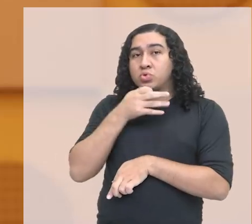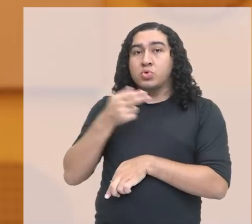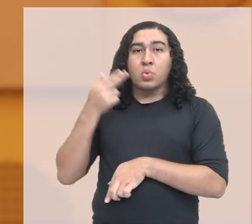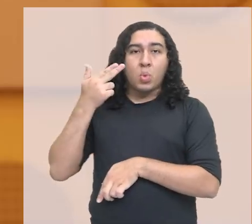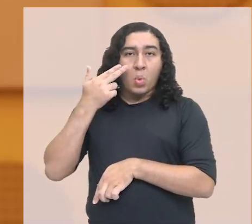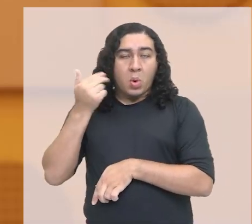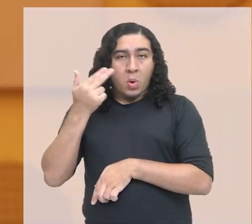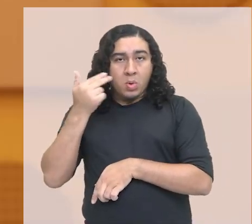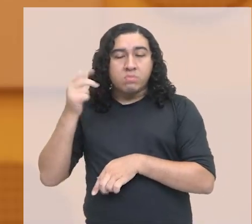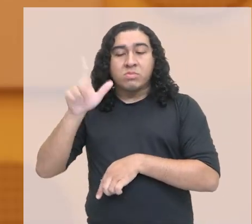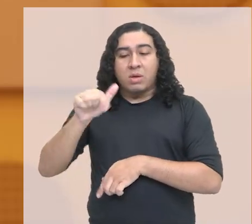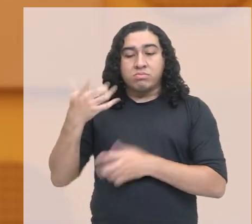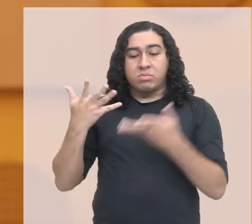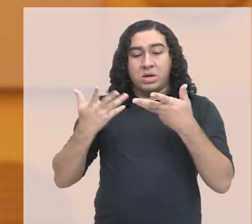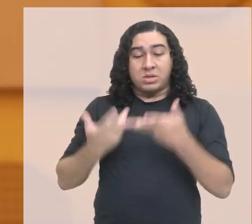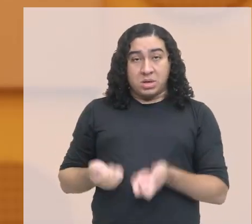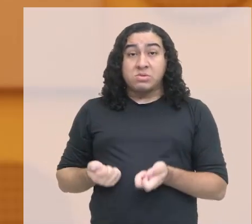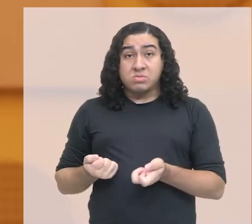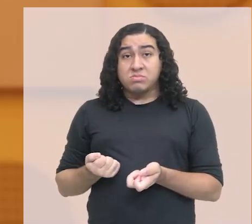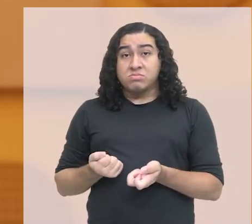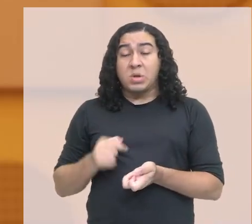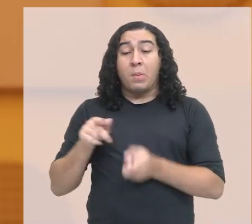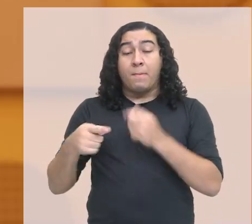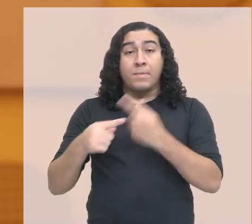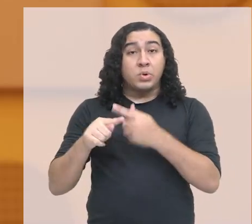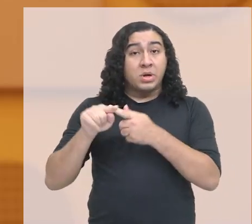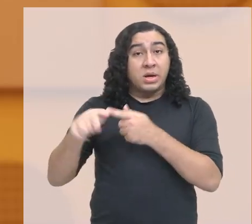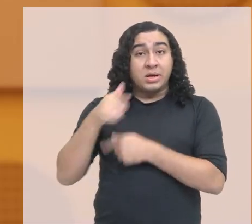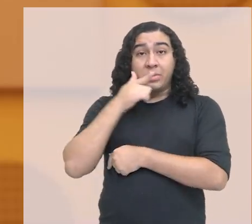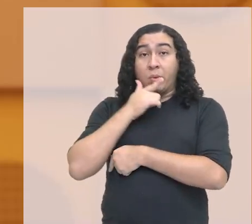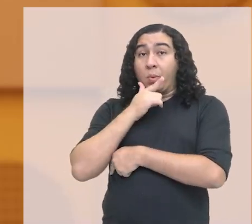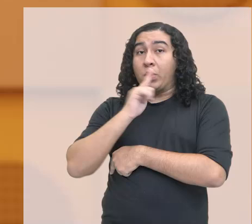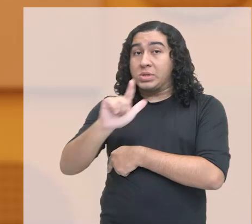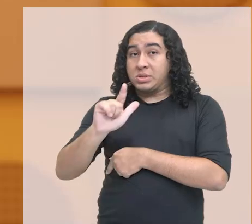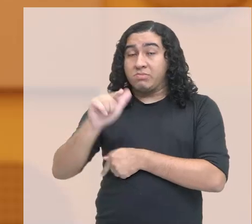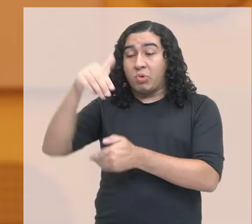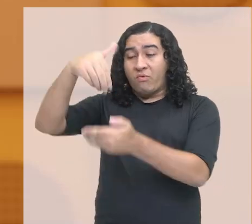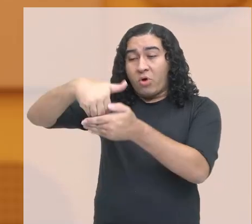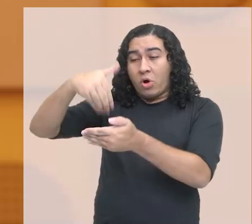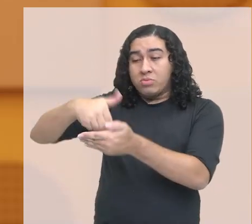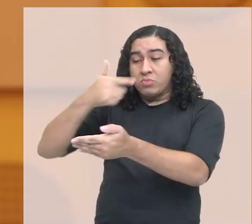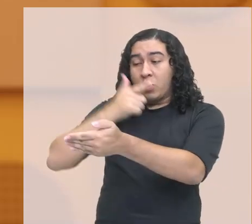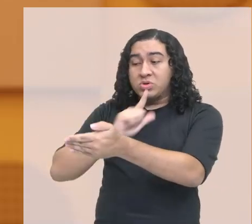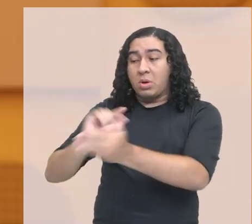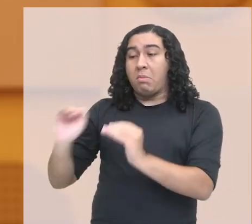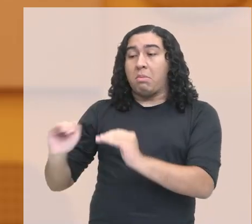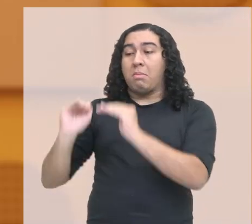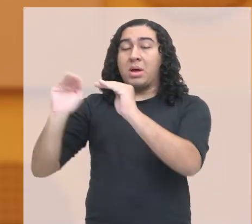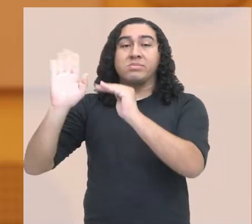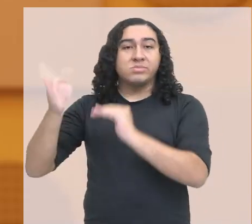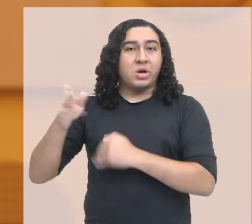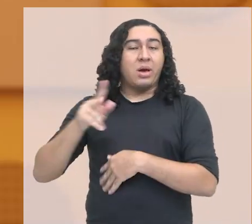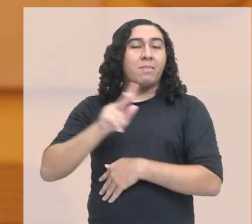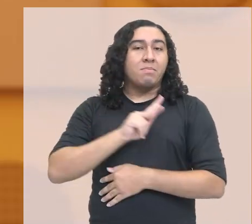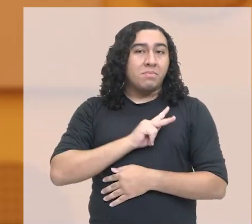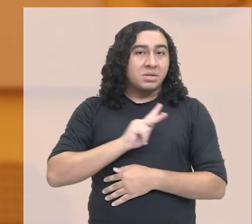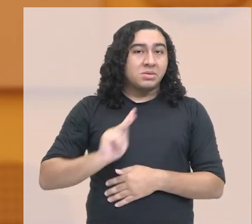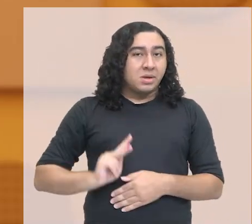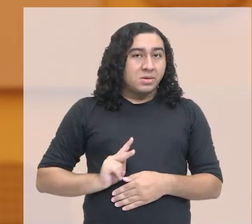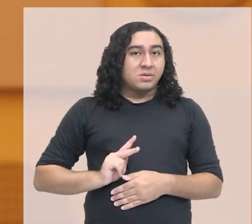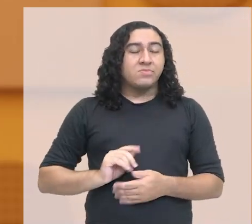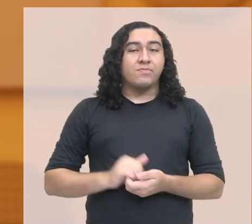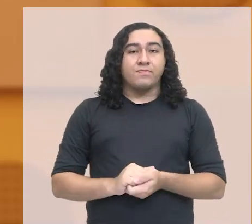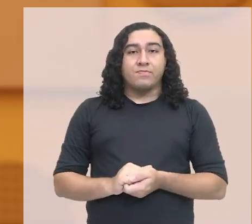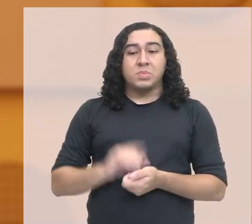Collor, né, ele foi aceito, na qual ele ganhou a eleição, né, de 89, assumindo em 90. Então vamos